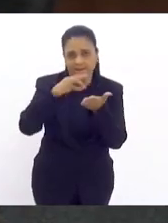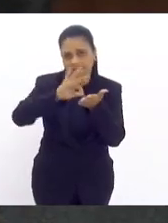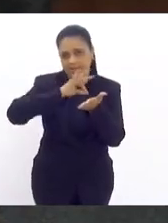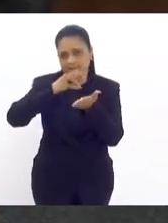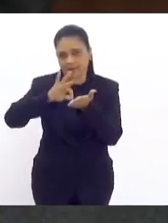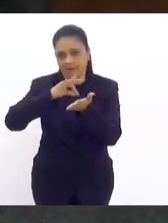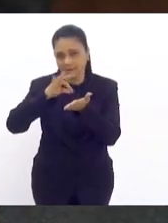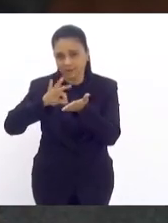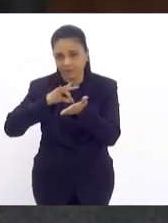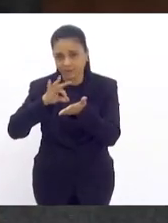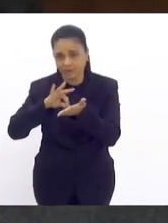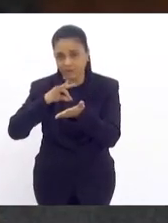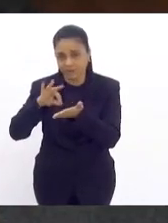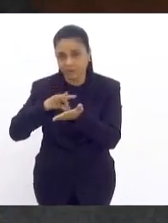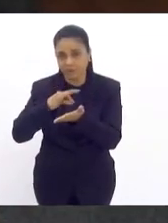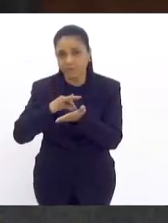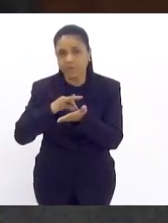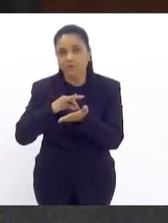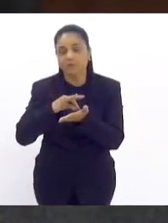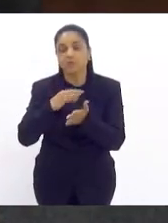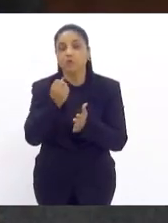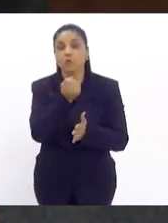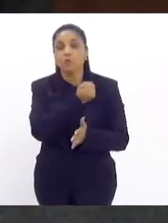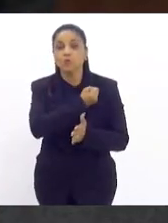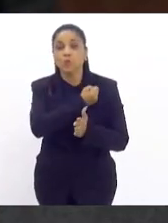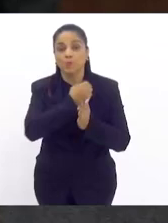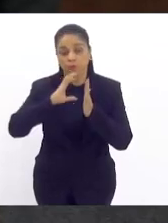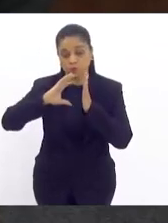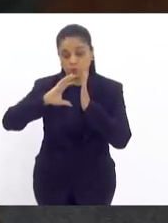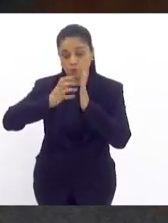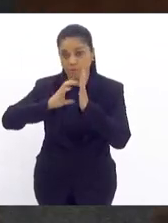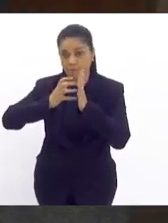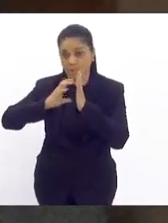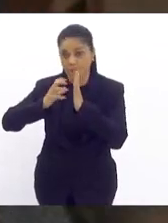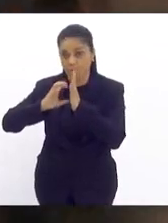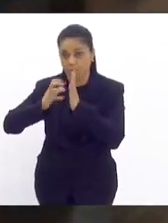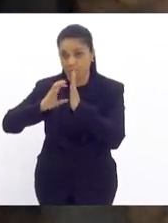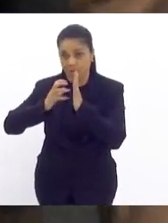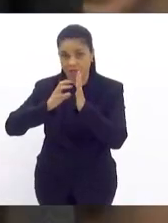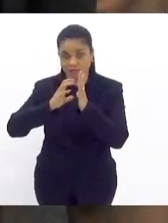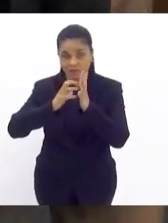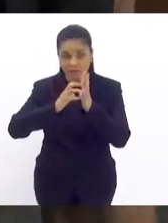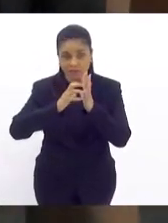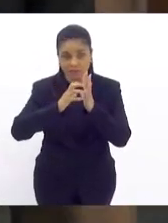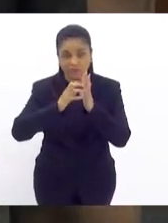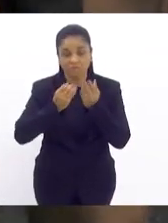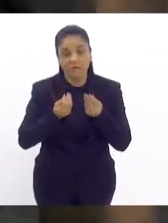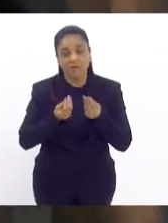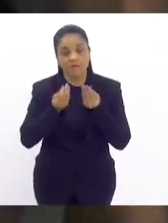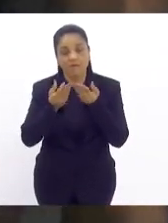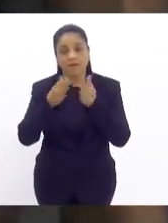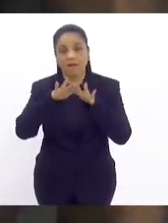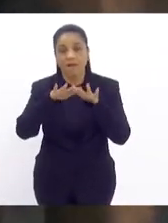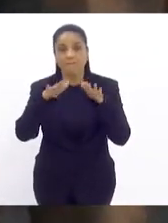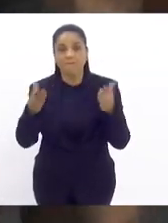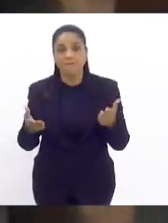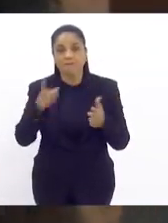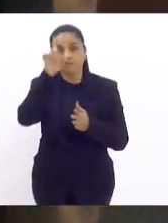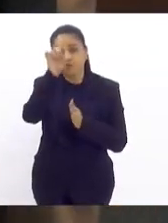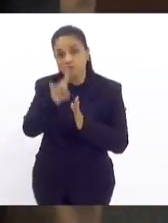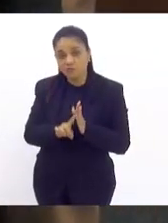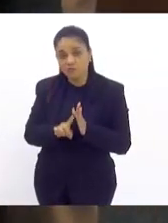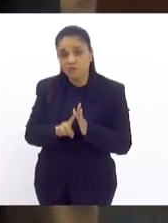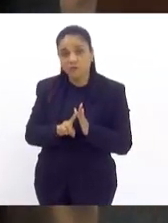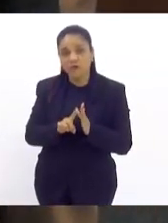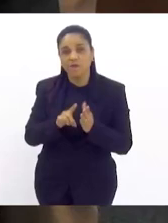com número de partidos determinado vá até a mesa diretora e